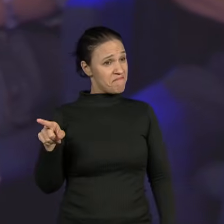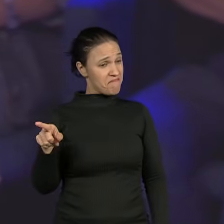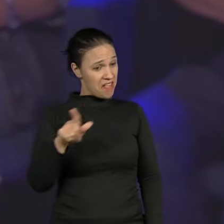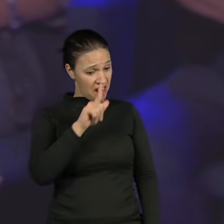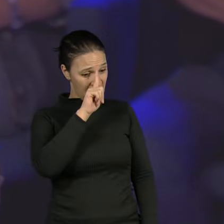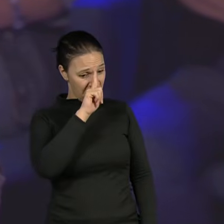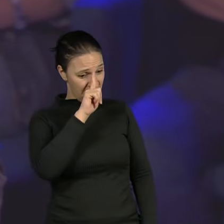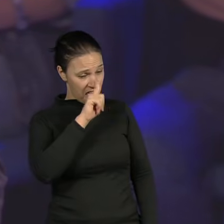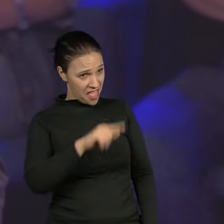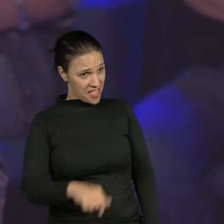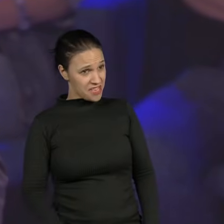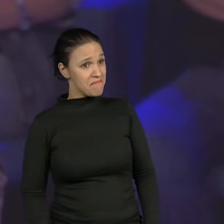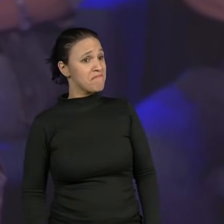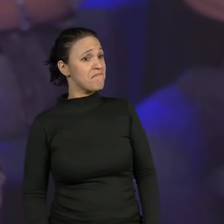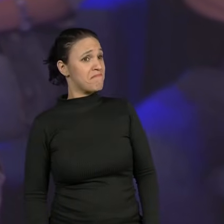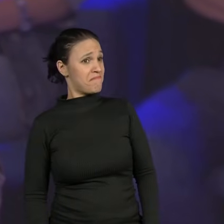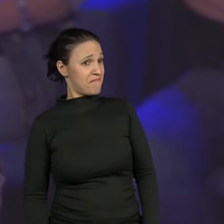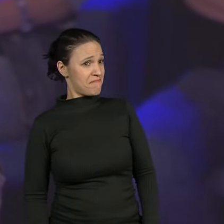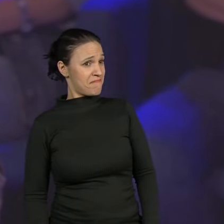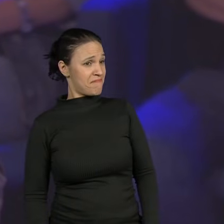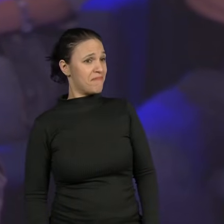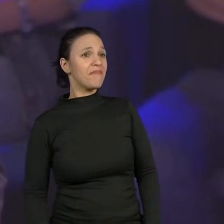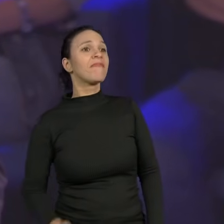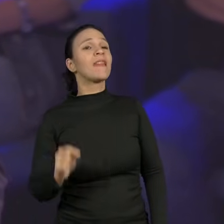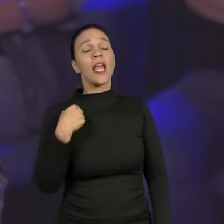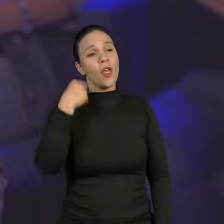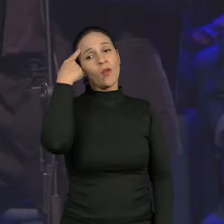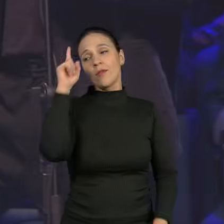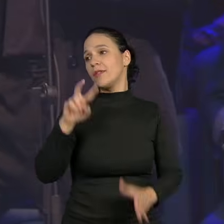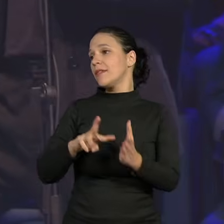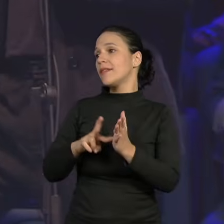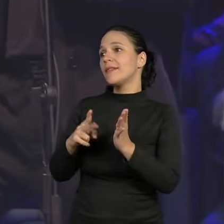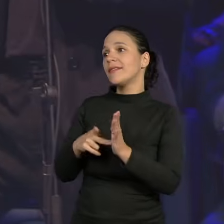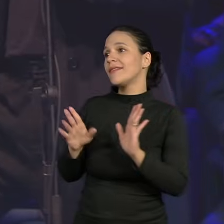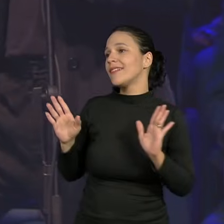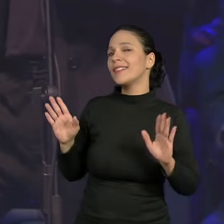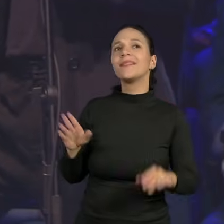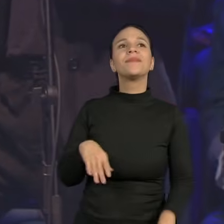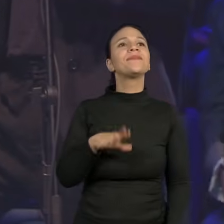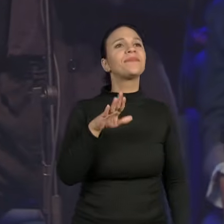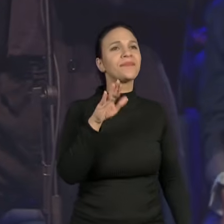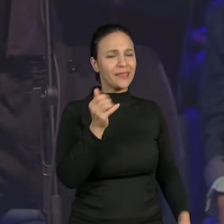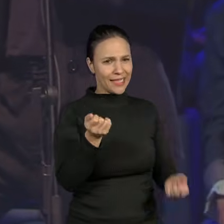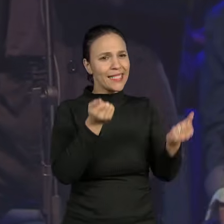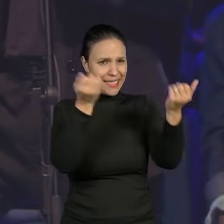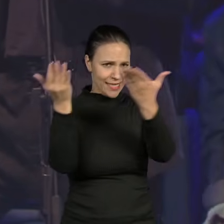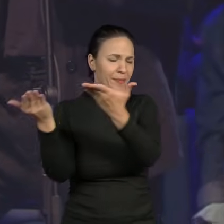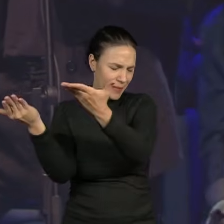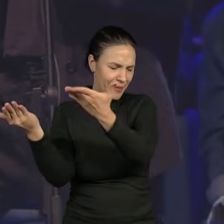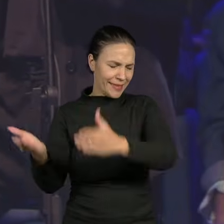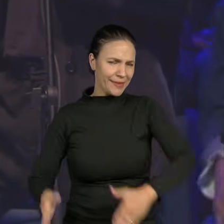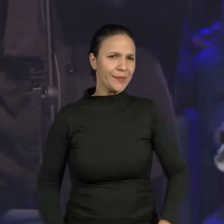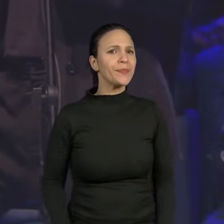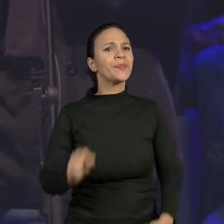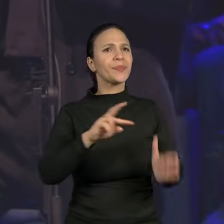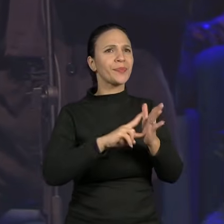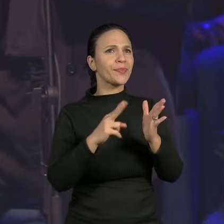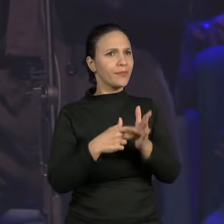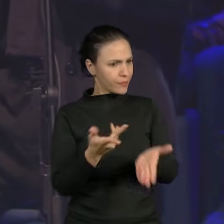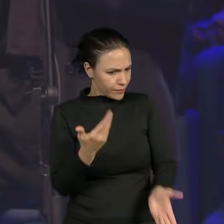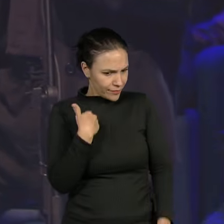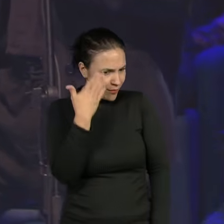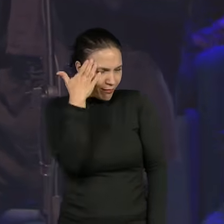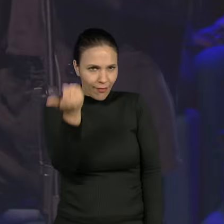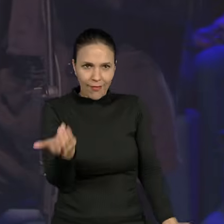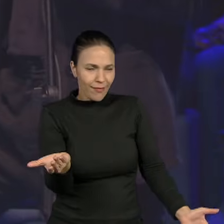gente. Pois é, sapere aude. Isso. Eu só não sei o que significa. Julie, Explica pra ele, Julie, o que é saperial? Gente, claro que eu